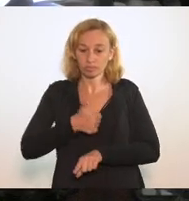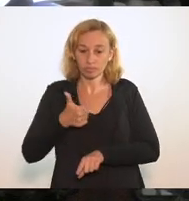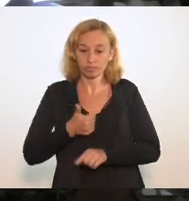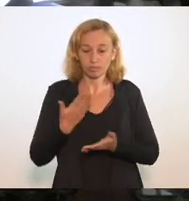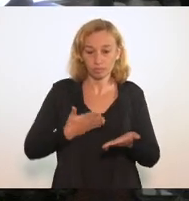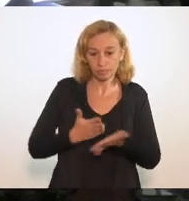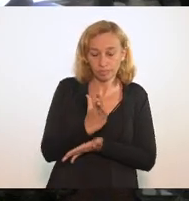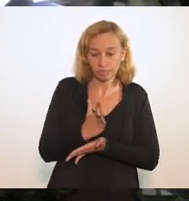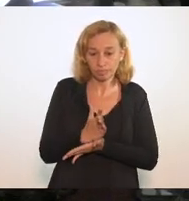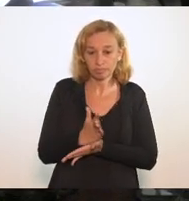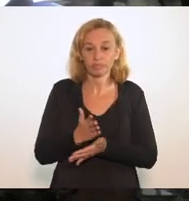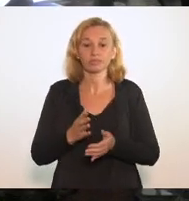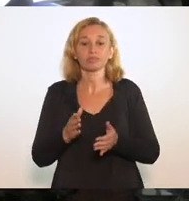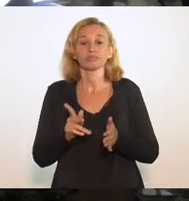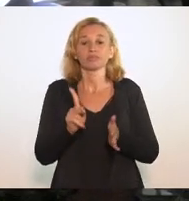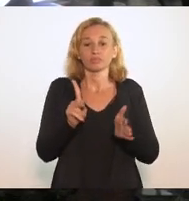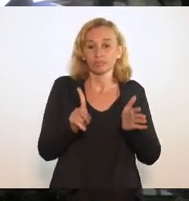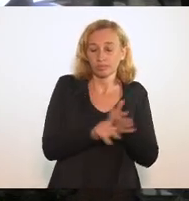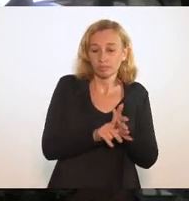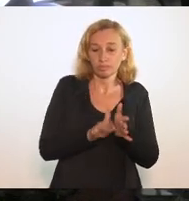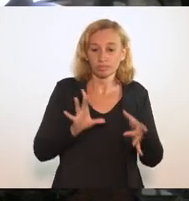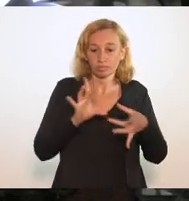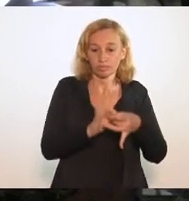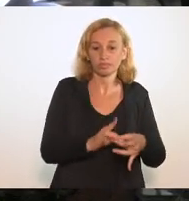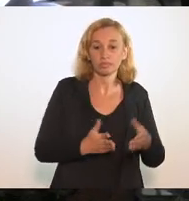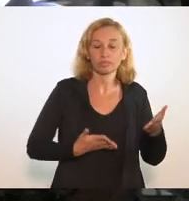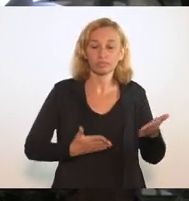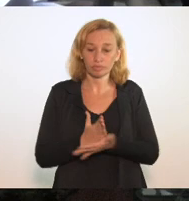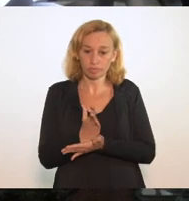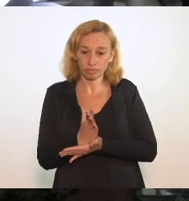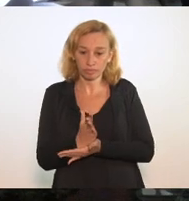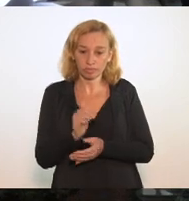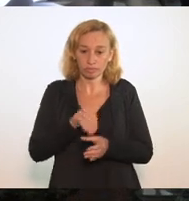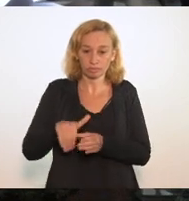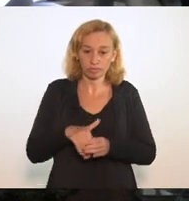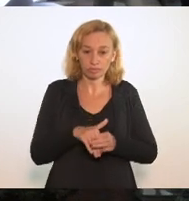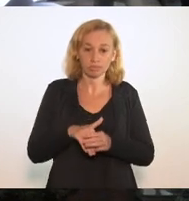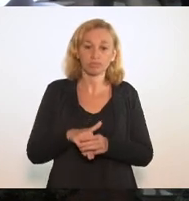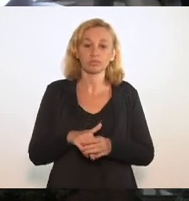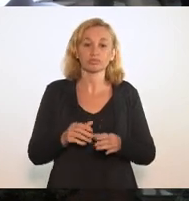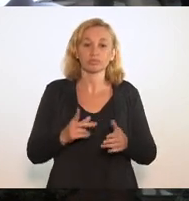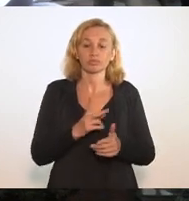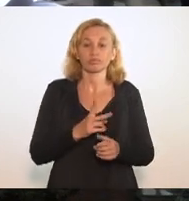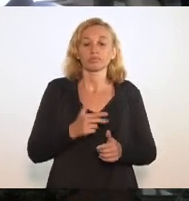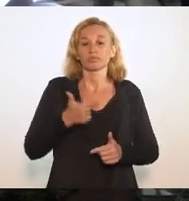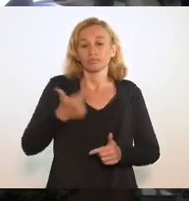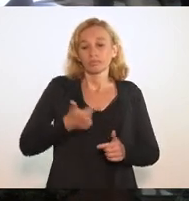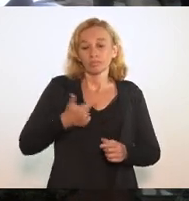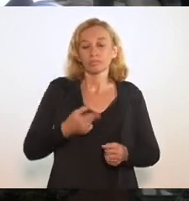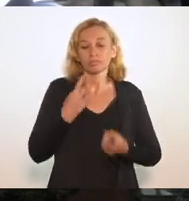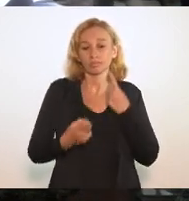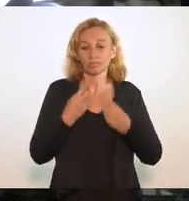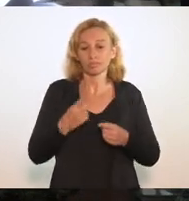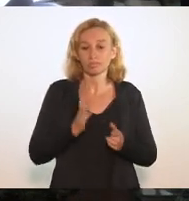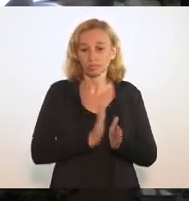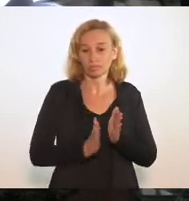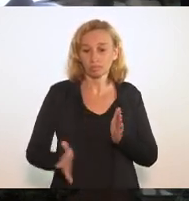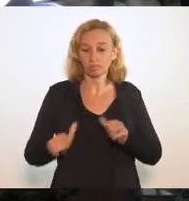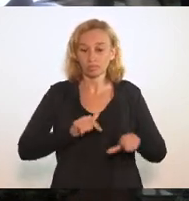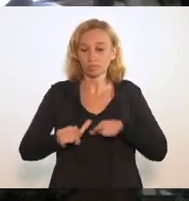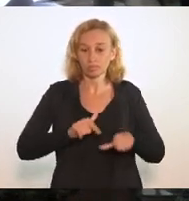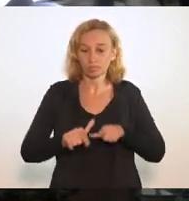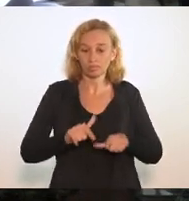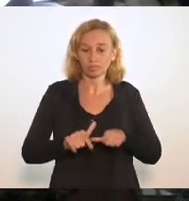Em votação, projeto assim emendado. Senhores que aprovam, permaneçam como estão, aprovado. Vai a realização do vencido para a segunda discussão. A presidência chama os trabalhos à